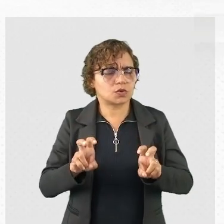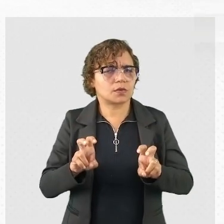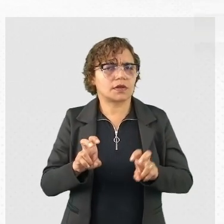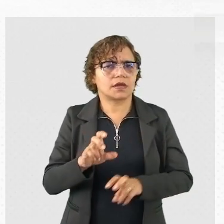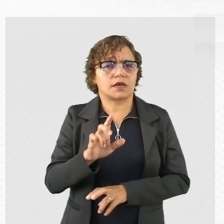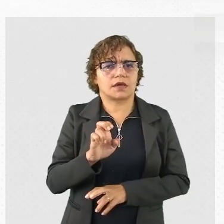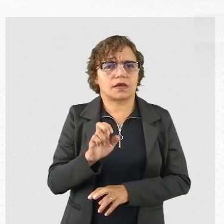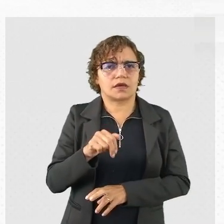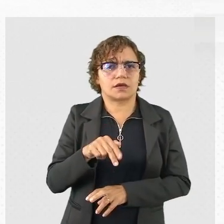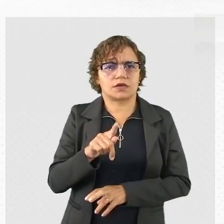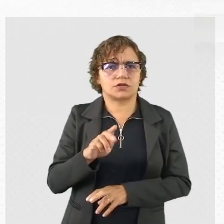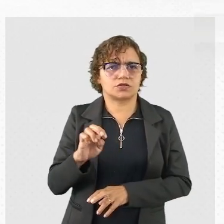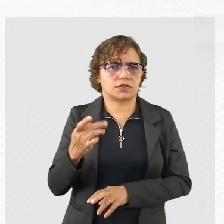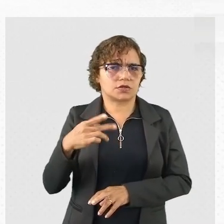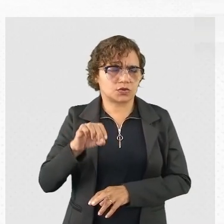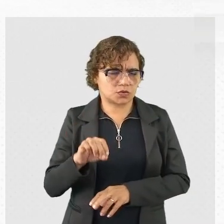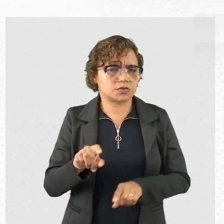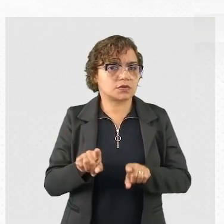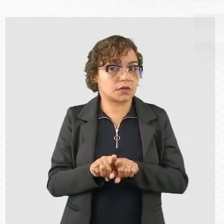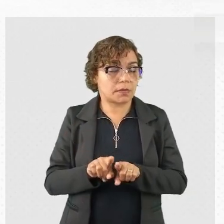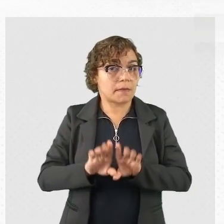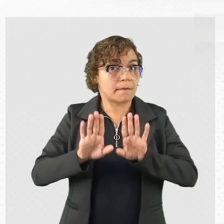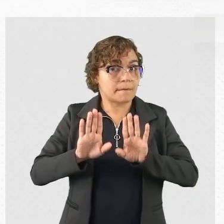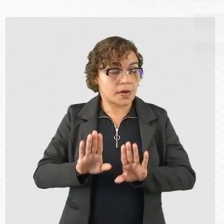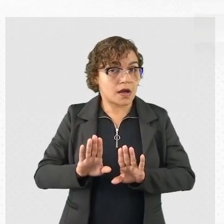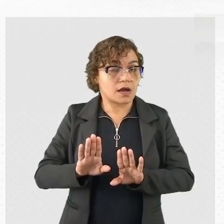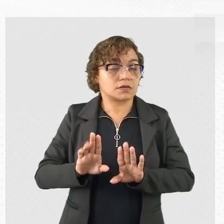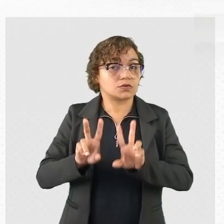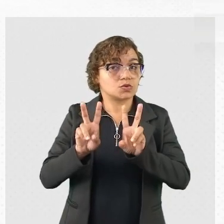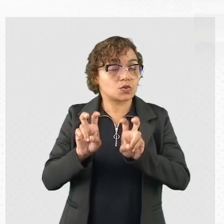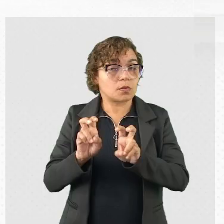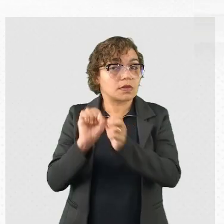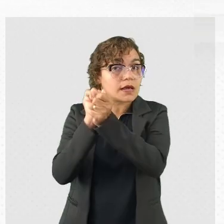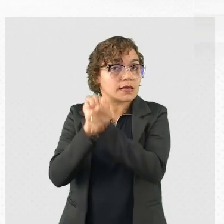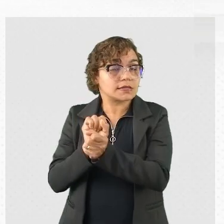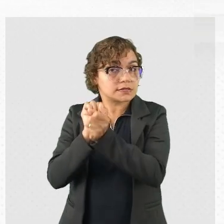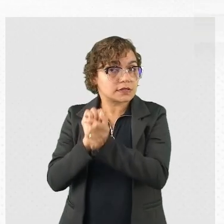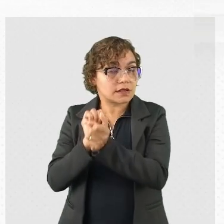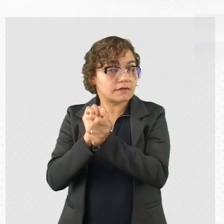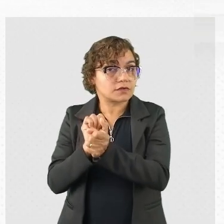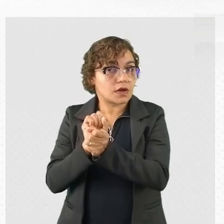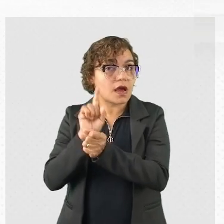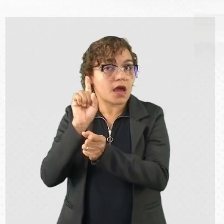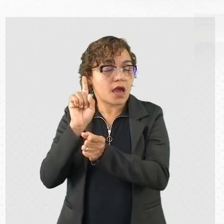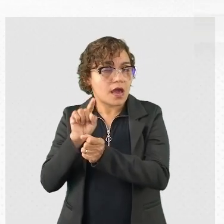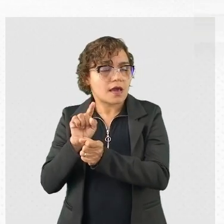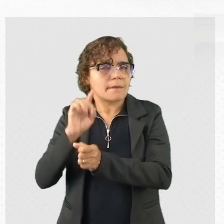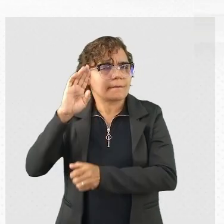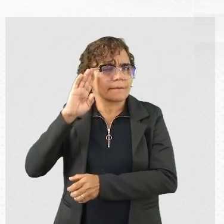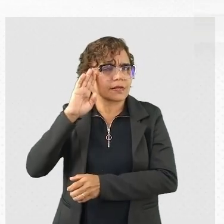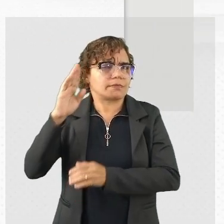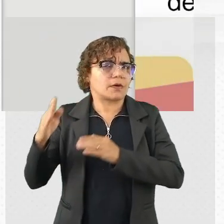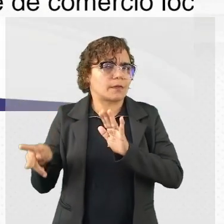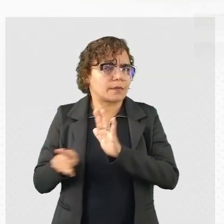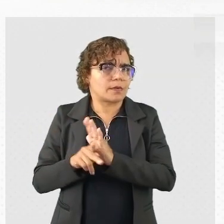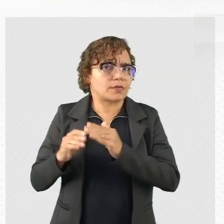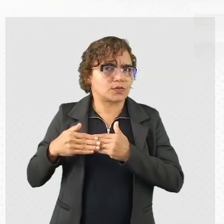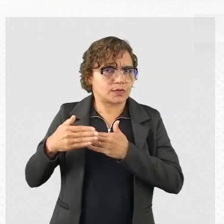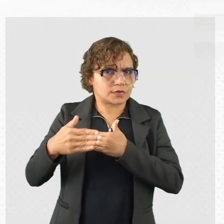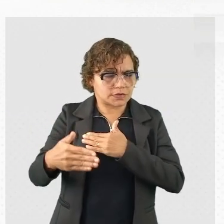claro, nós não podemos perder de vista a escravização que estava fazendo, era o motor desse processo. Vamos para as alternativas,